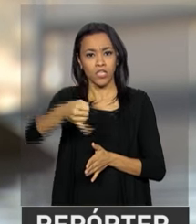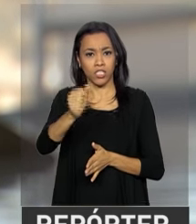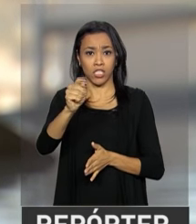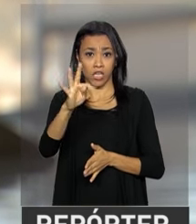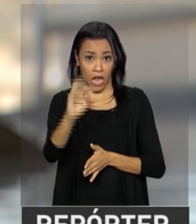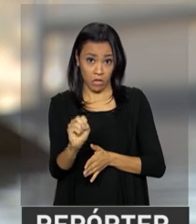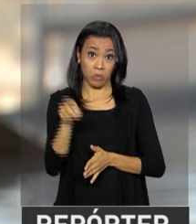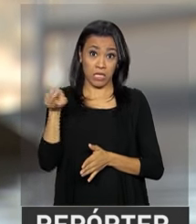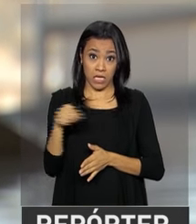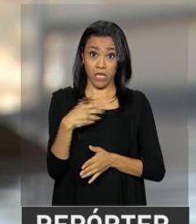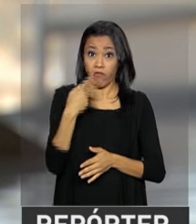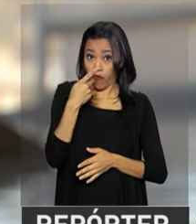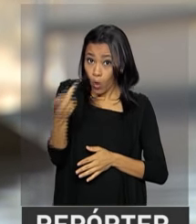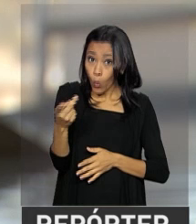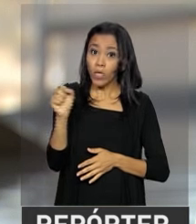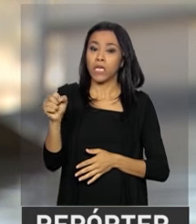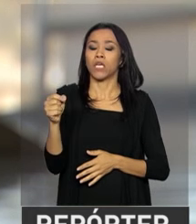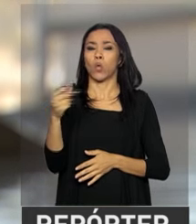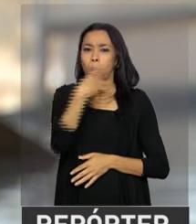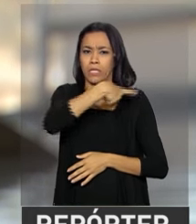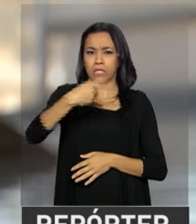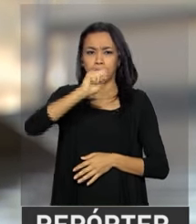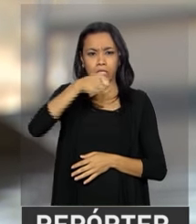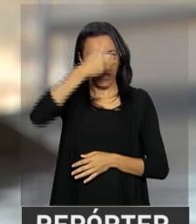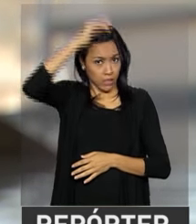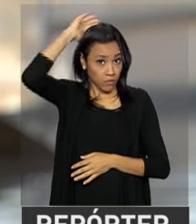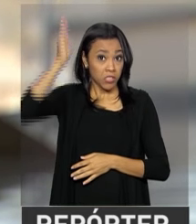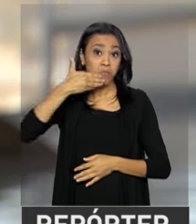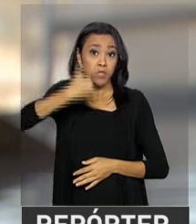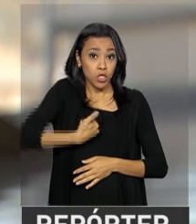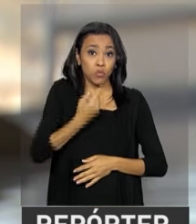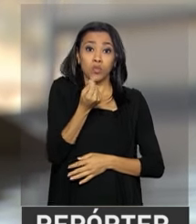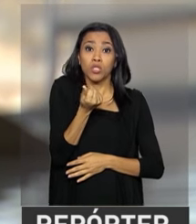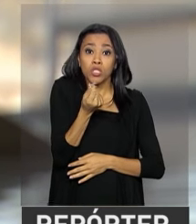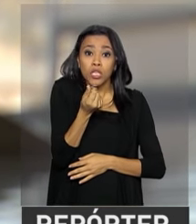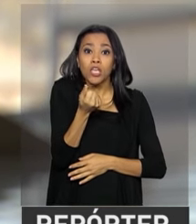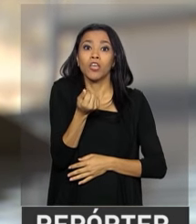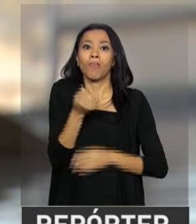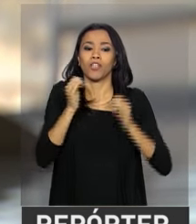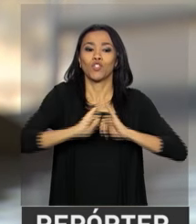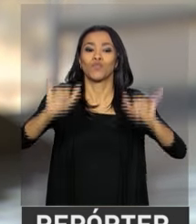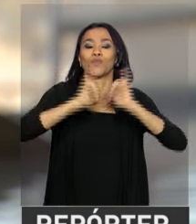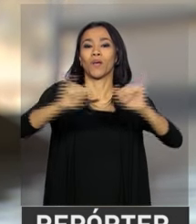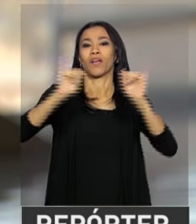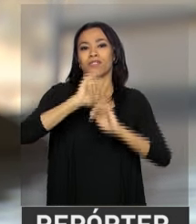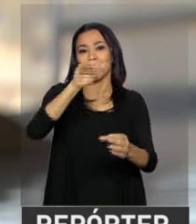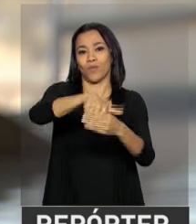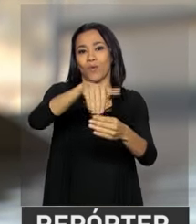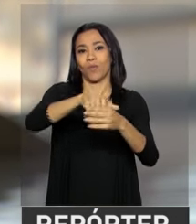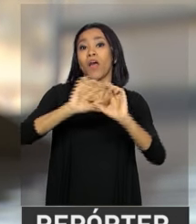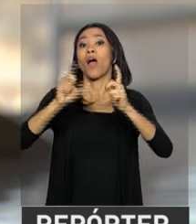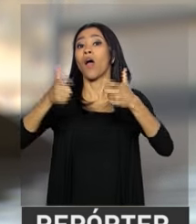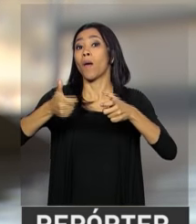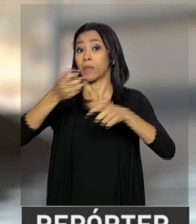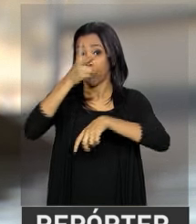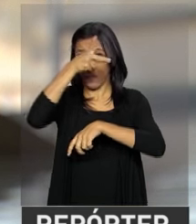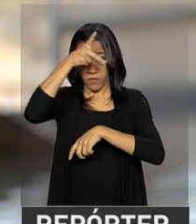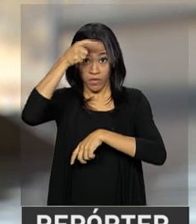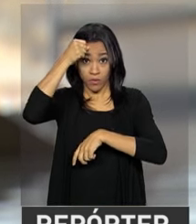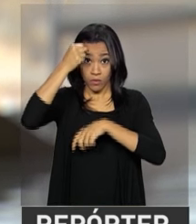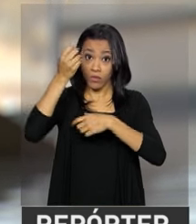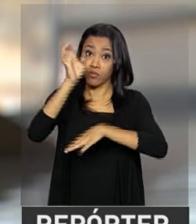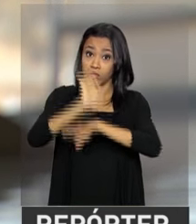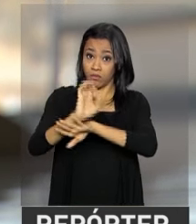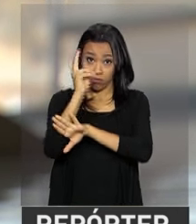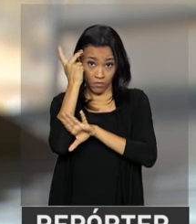teria solicitado recursos ilícitos para o financiamento da campanha eleitoral do então candidato à Prefeitura de São Paulo, Gabriel